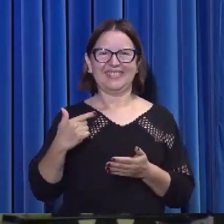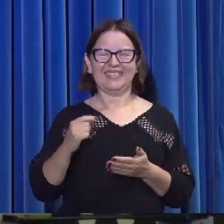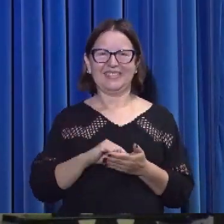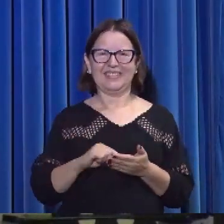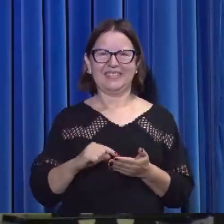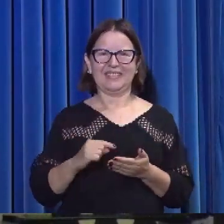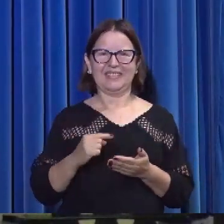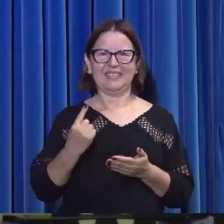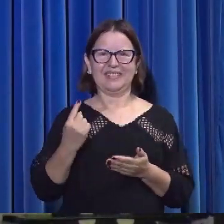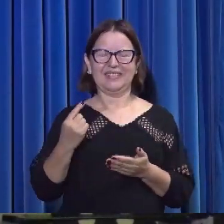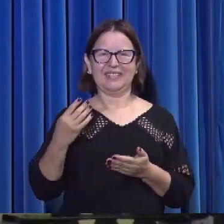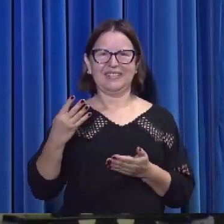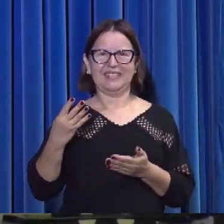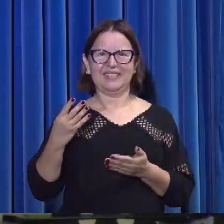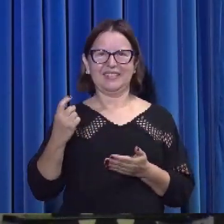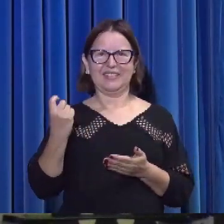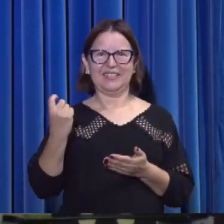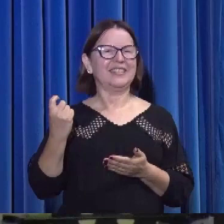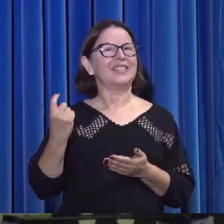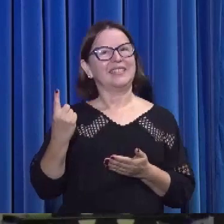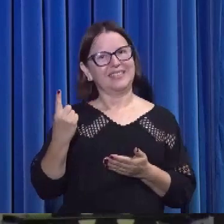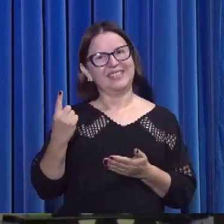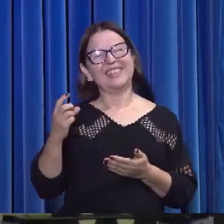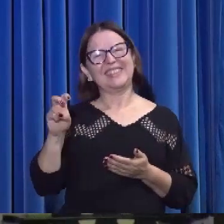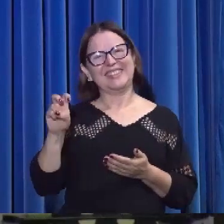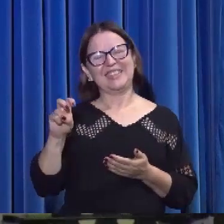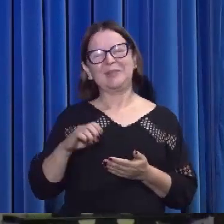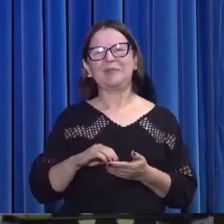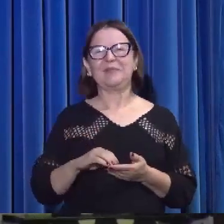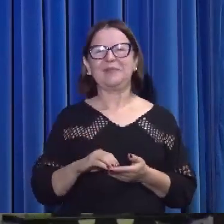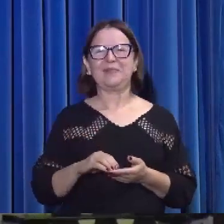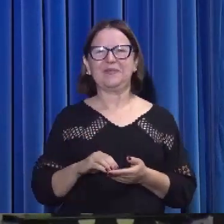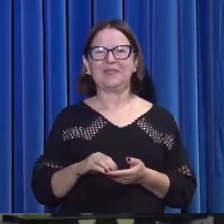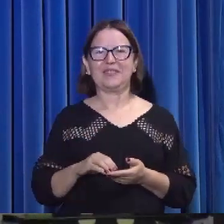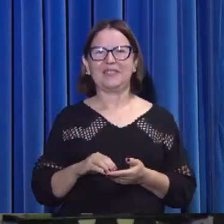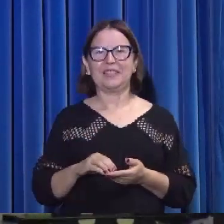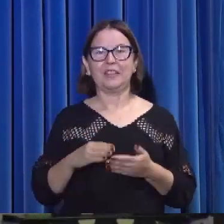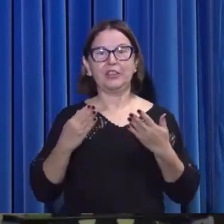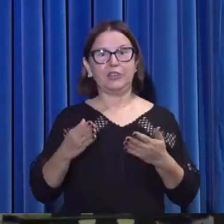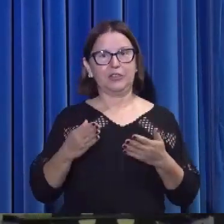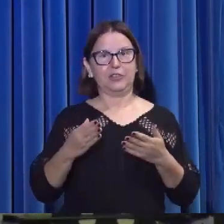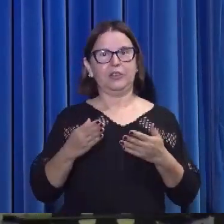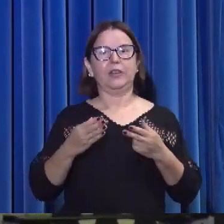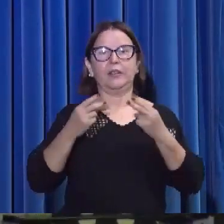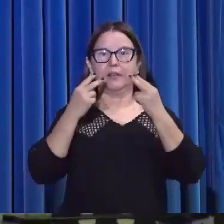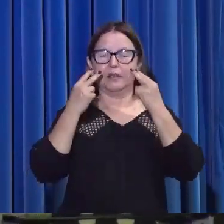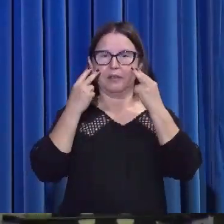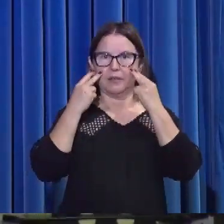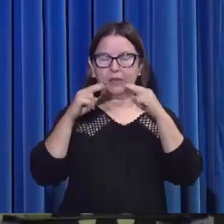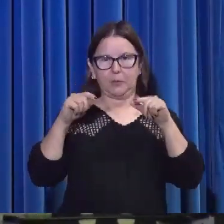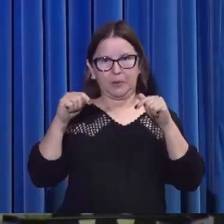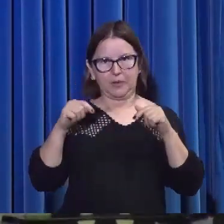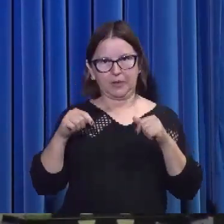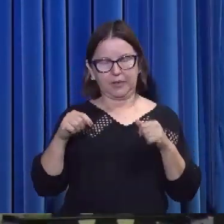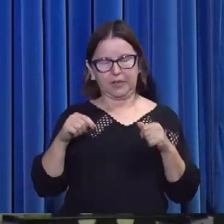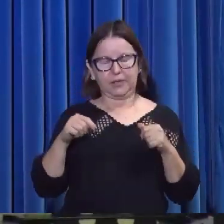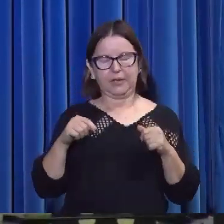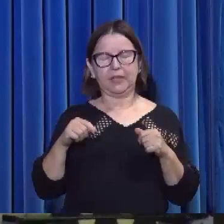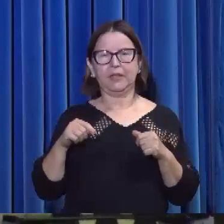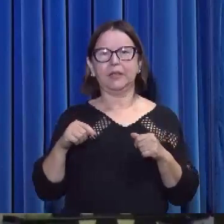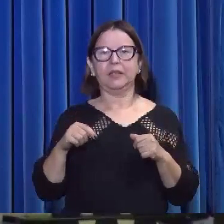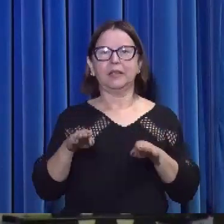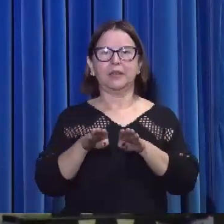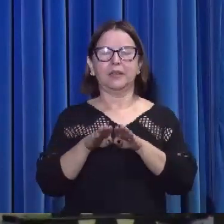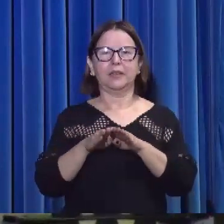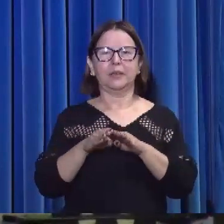verso 14 e 15, porque eu já dei o meu testemunho aqui, o Márcio Frois falou semana